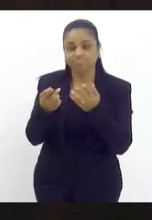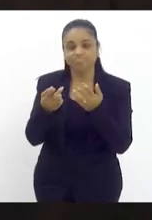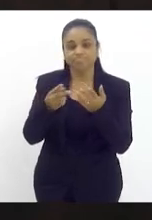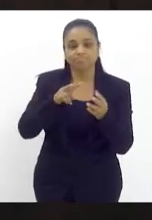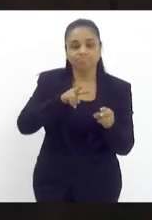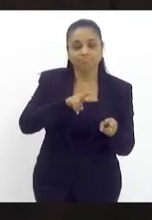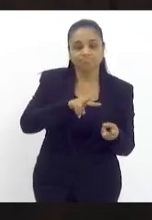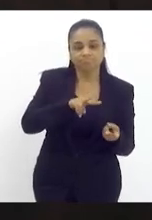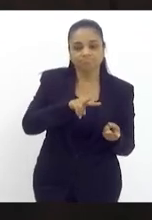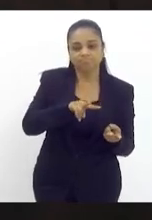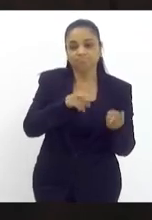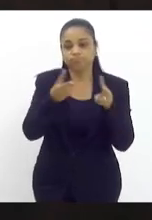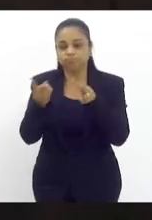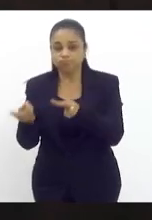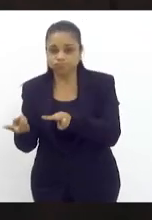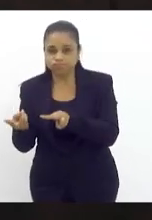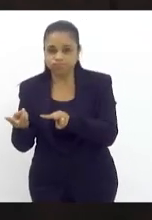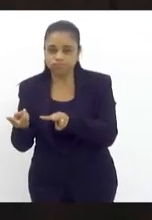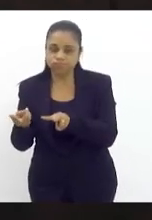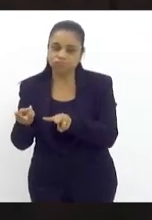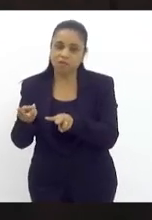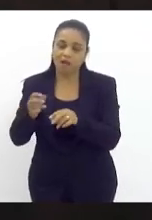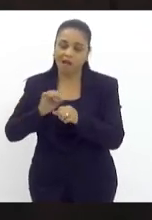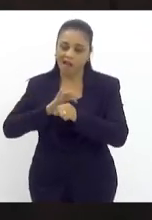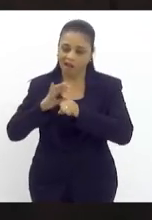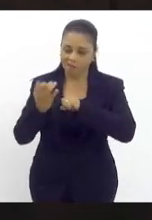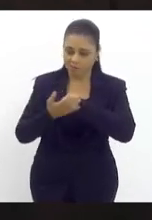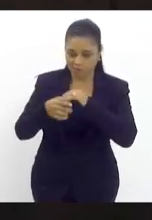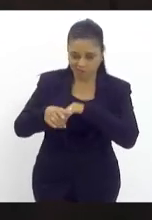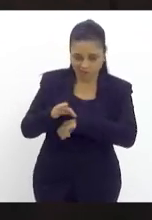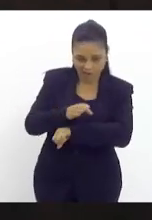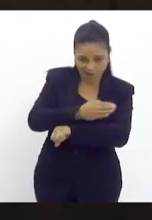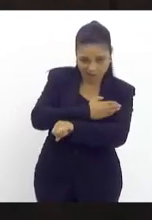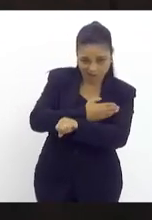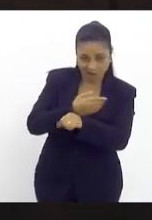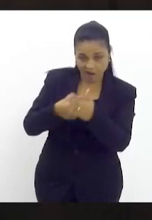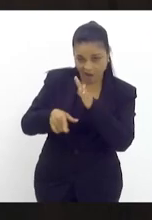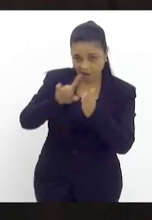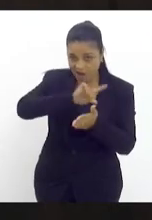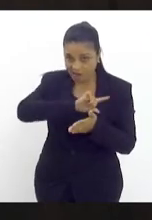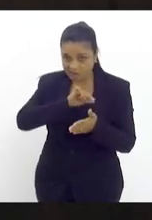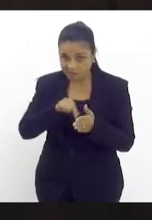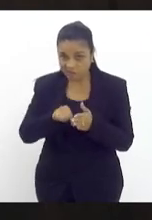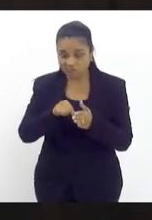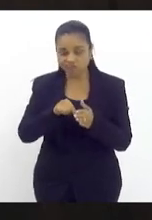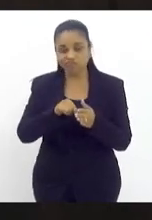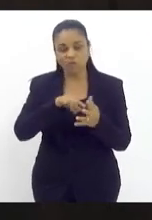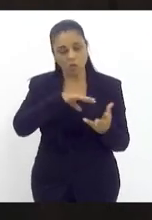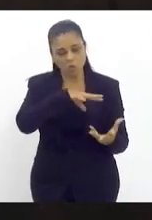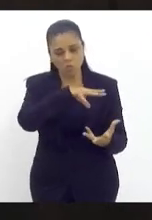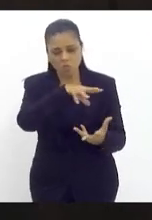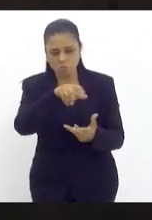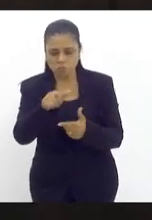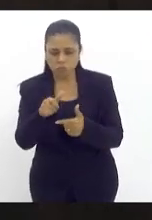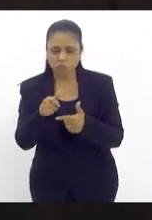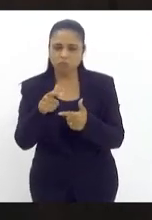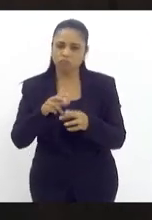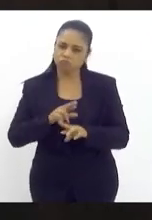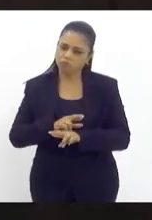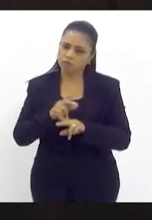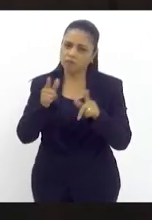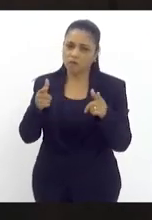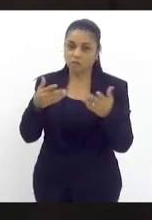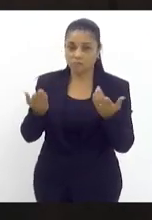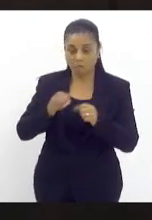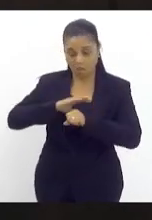E antes da pandemia, vivíamos um mundo volátil, incerto e complexo. E pós-pandemia,